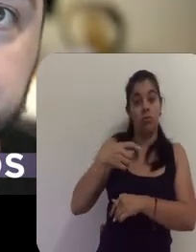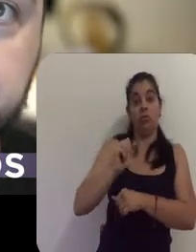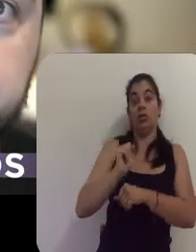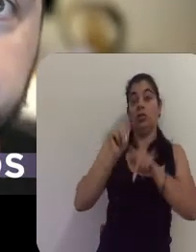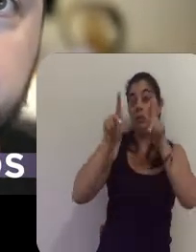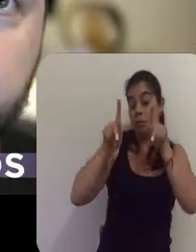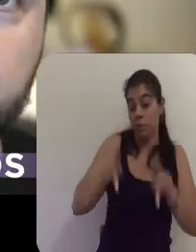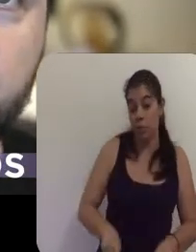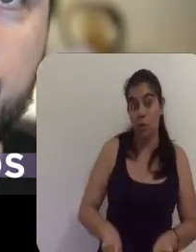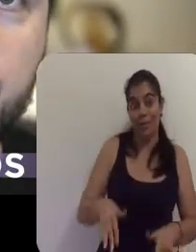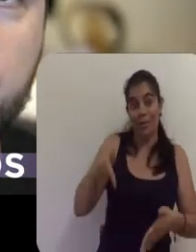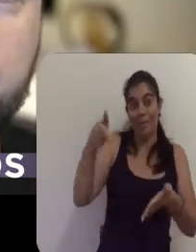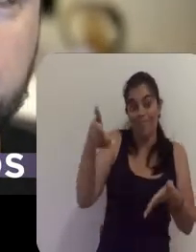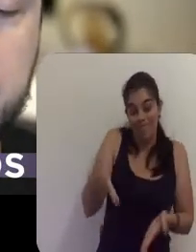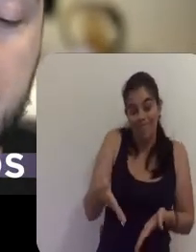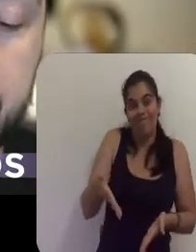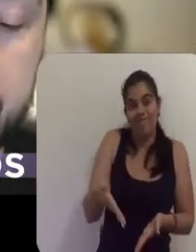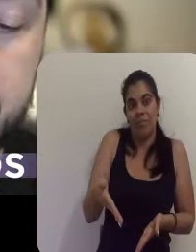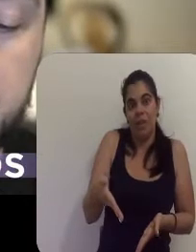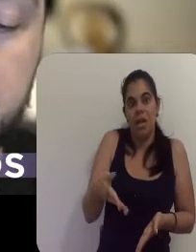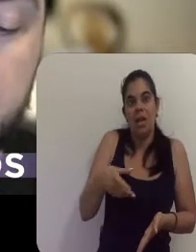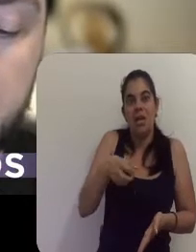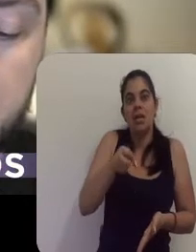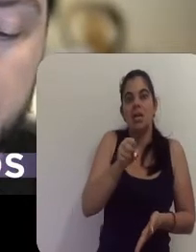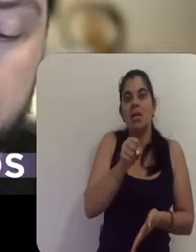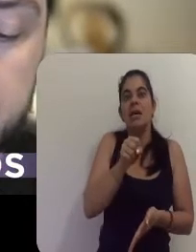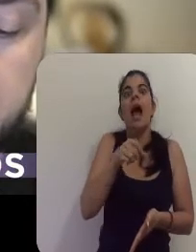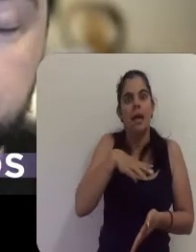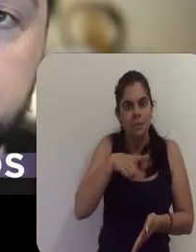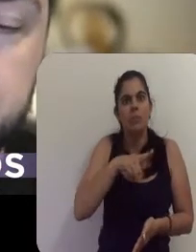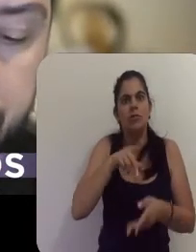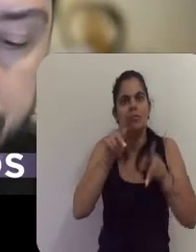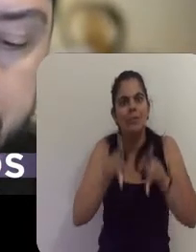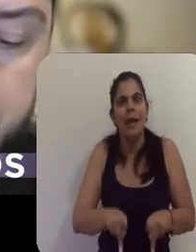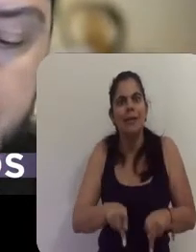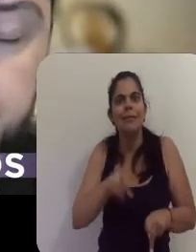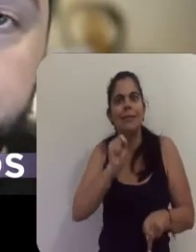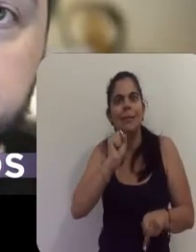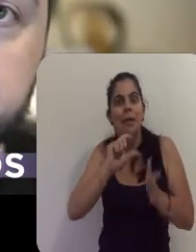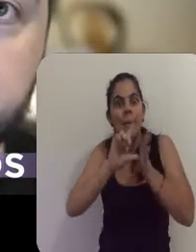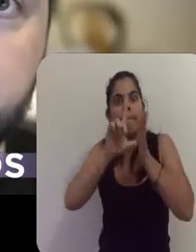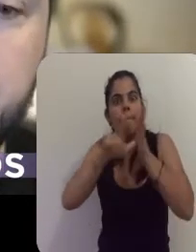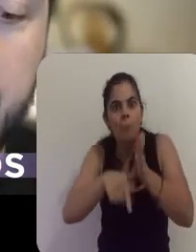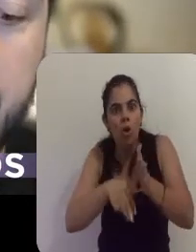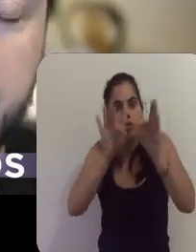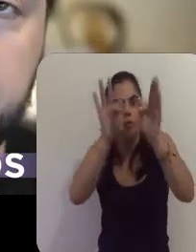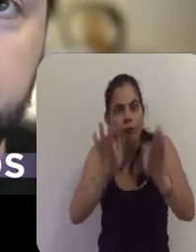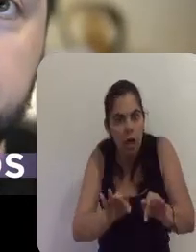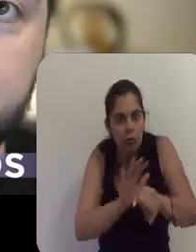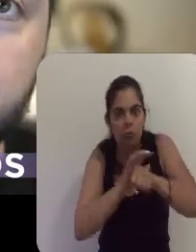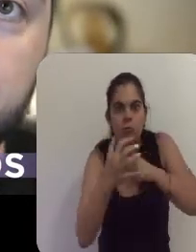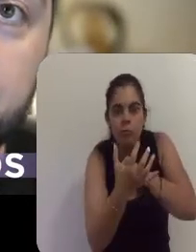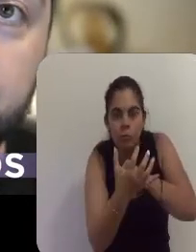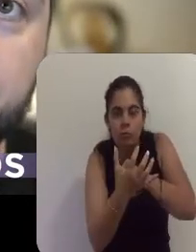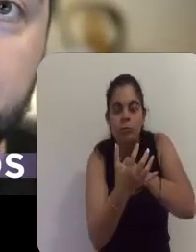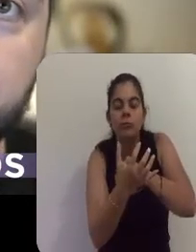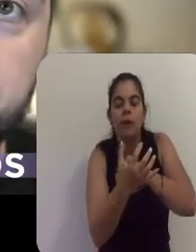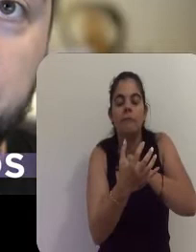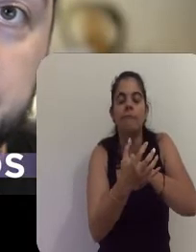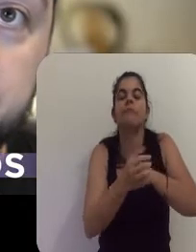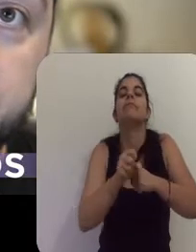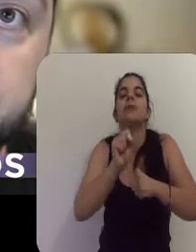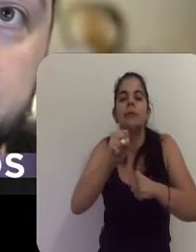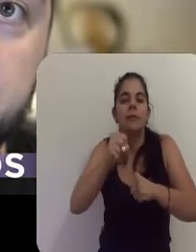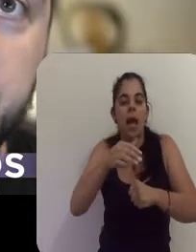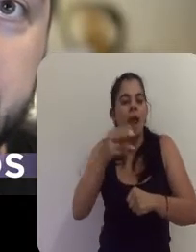acontece com os casos e com a saúde das pessoas. A gente tem como levar uma vida